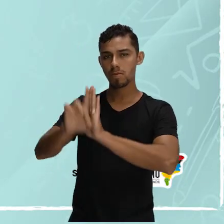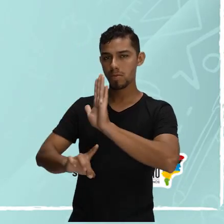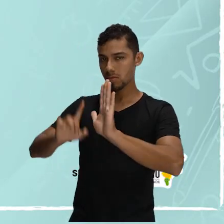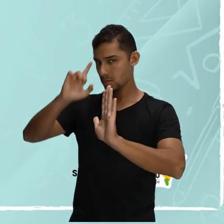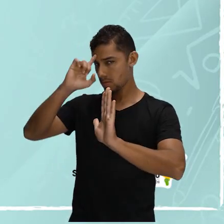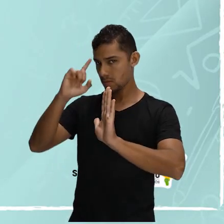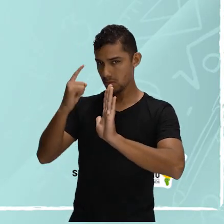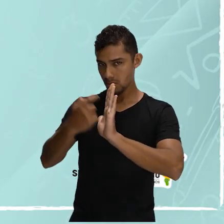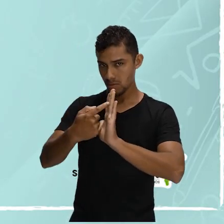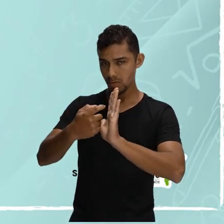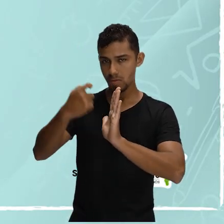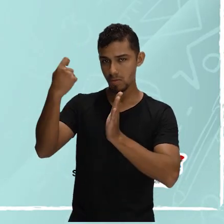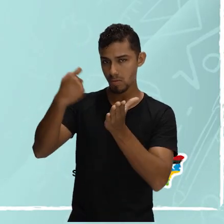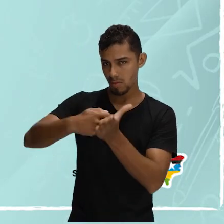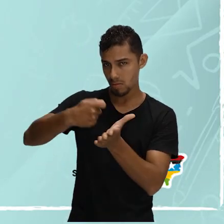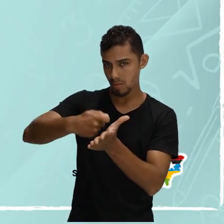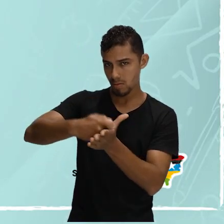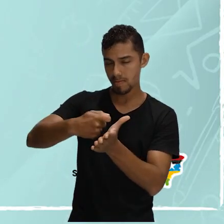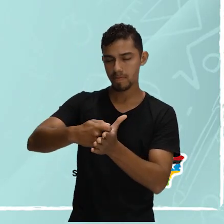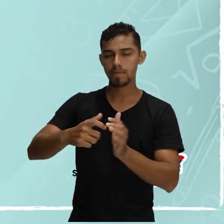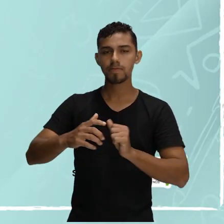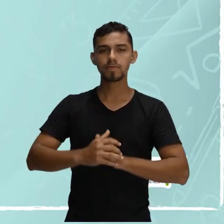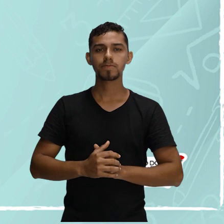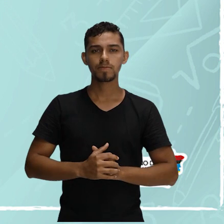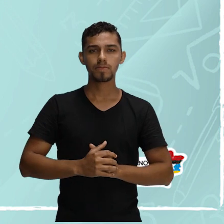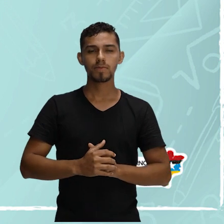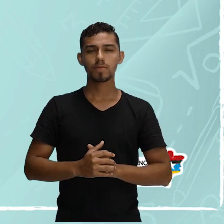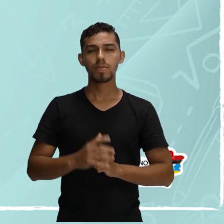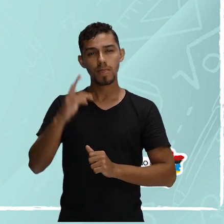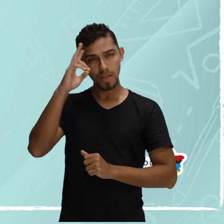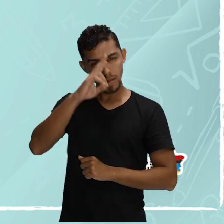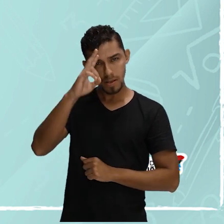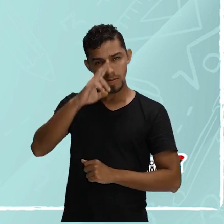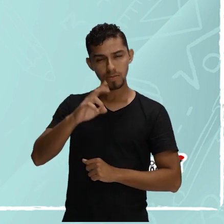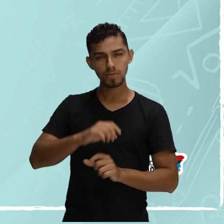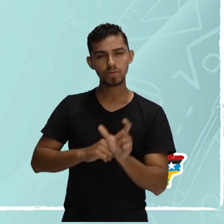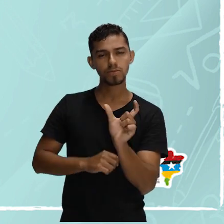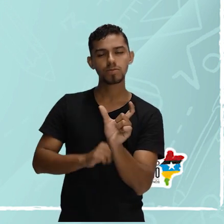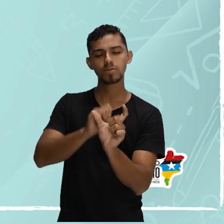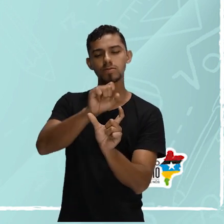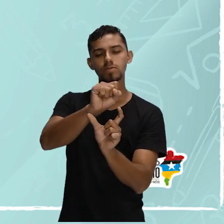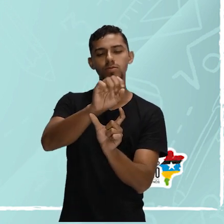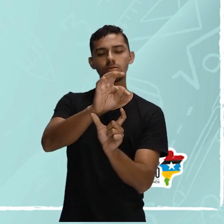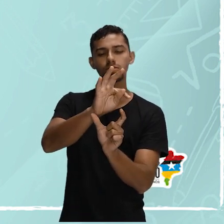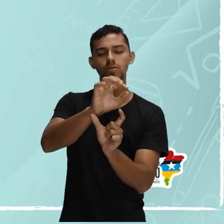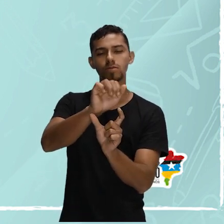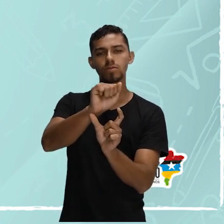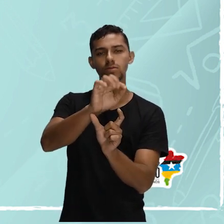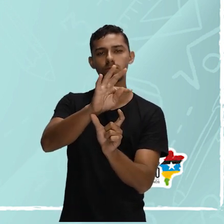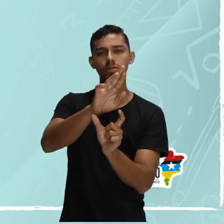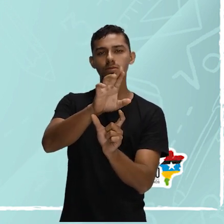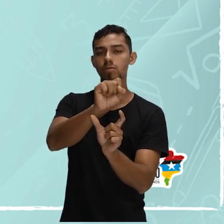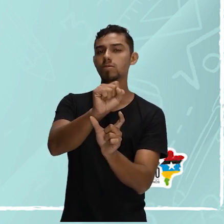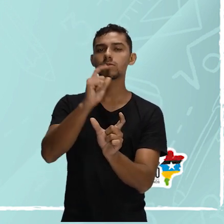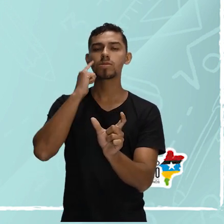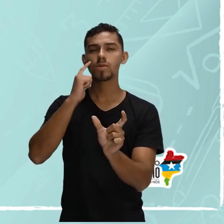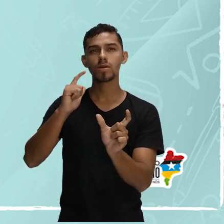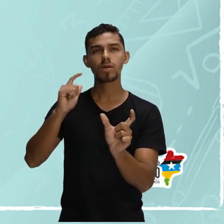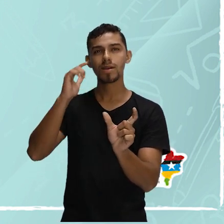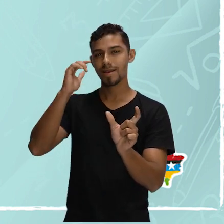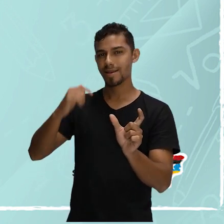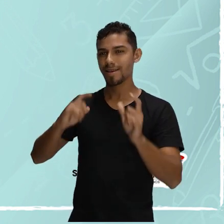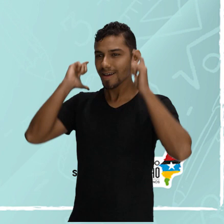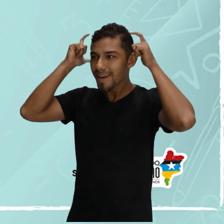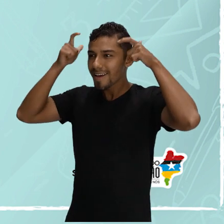deveres, ok? Vamos lá recapitular? Sempre que a gente ouvir falar em status, a gente lembra de quê? Rei do camarote?